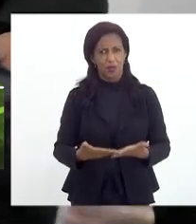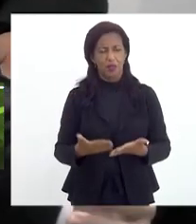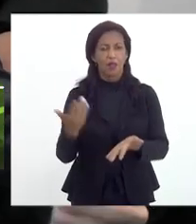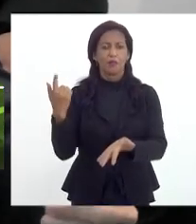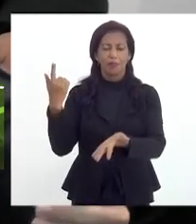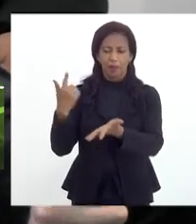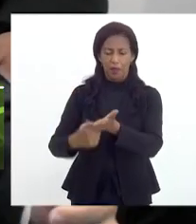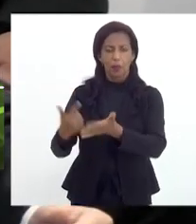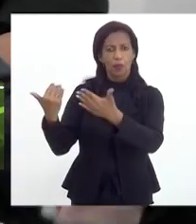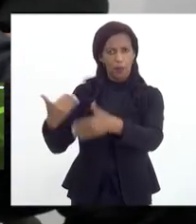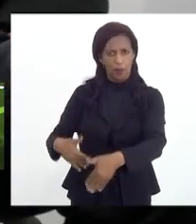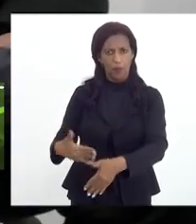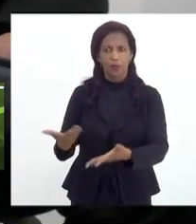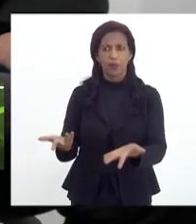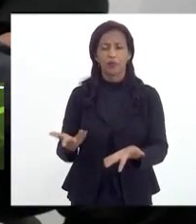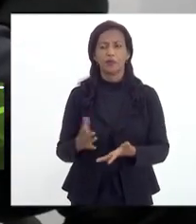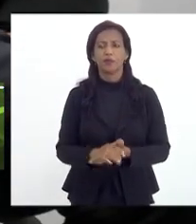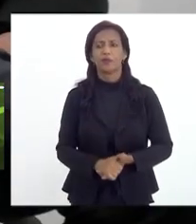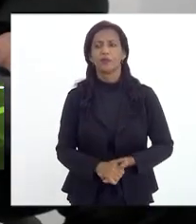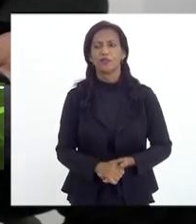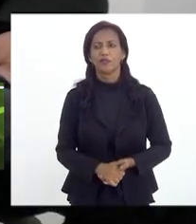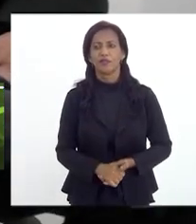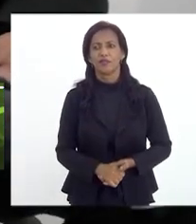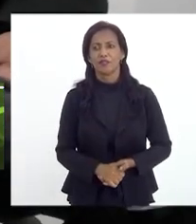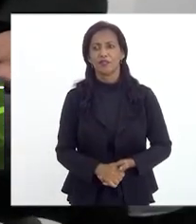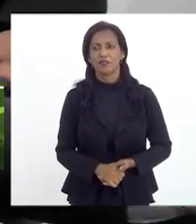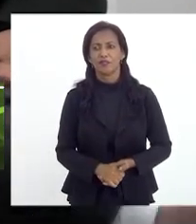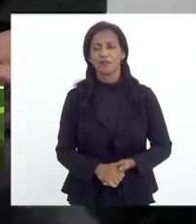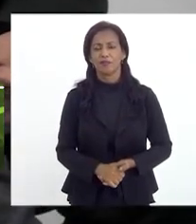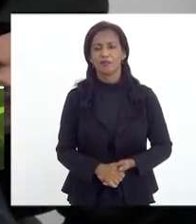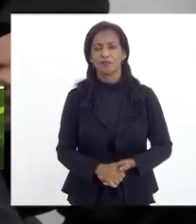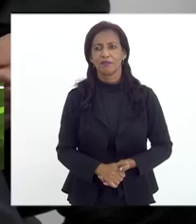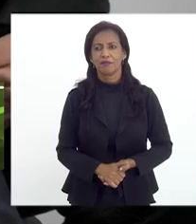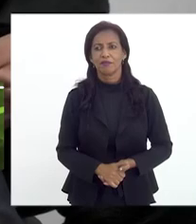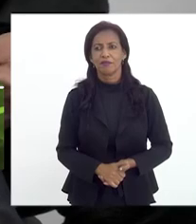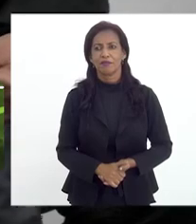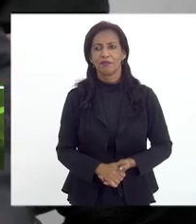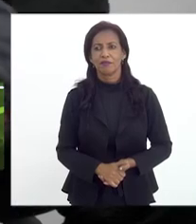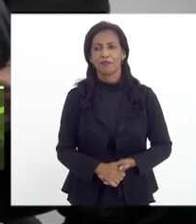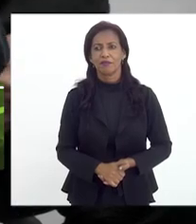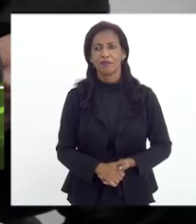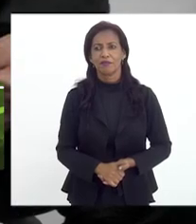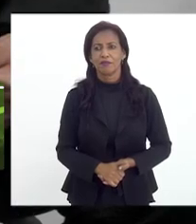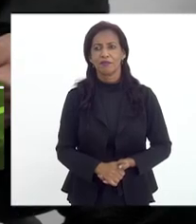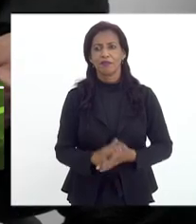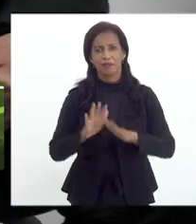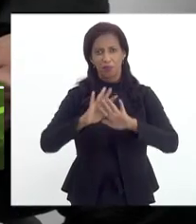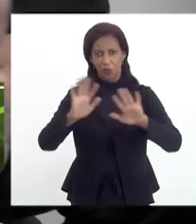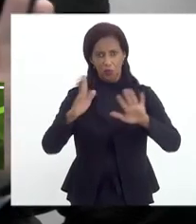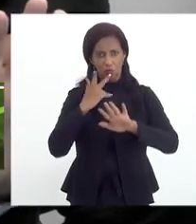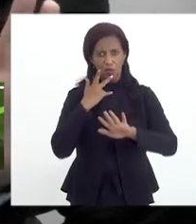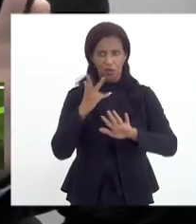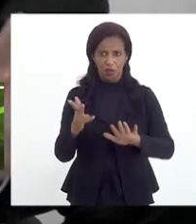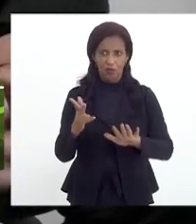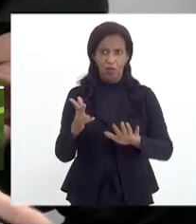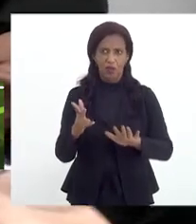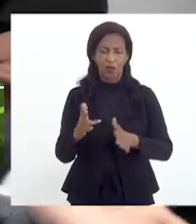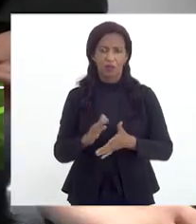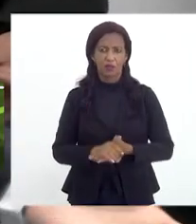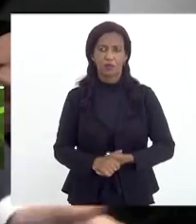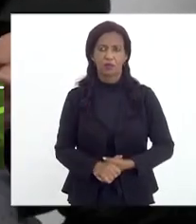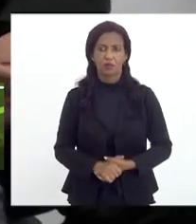foi marcada Doutora Martana Vocês não deixam falar É incrível isso, né? Olha só Faz seguindo O é que eu fale? Eu não falo mais